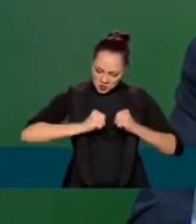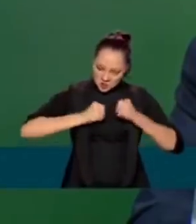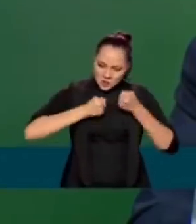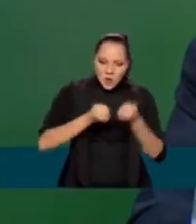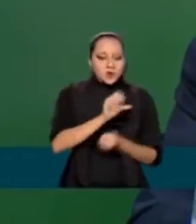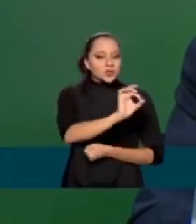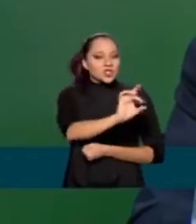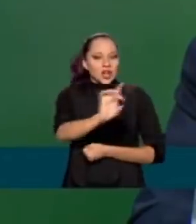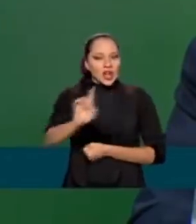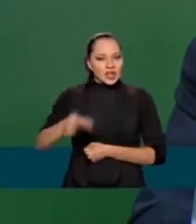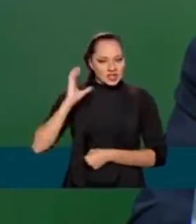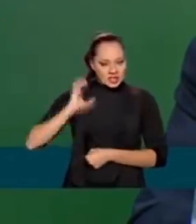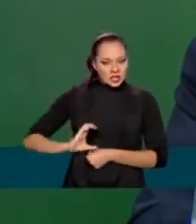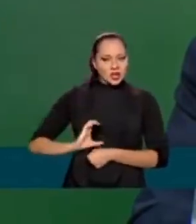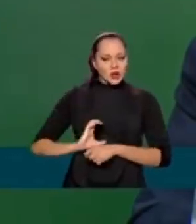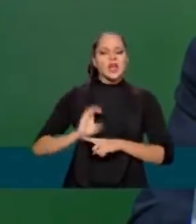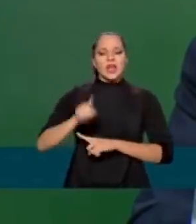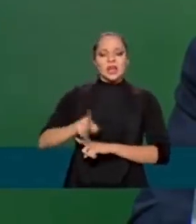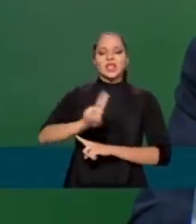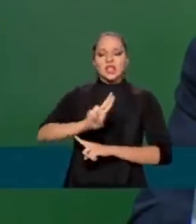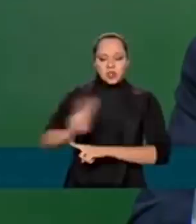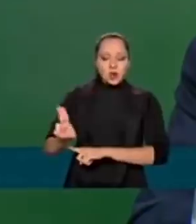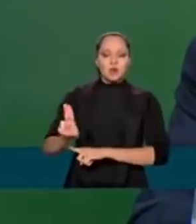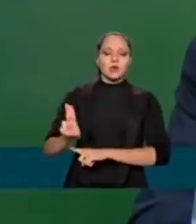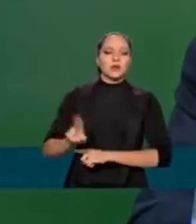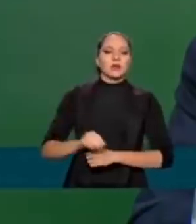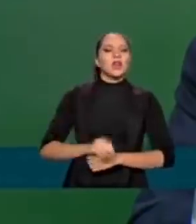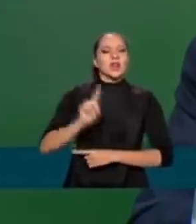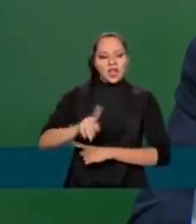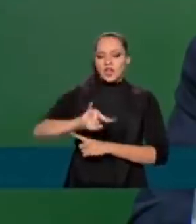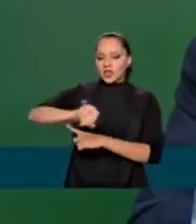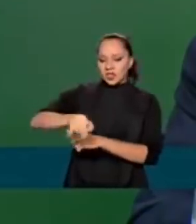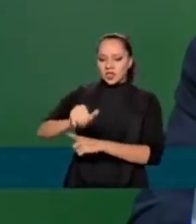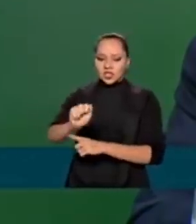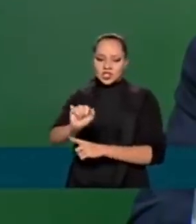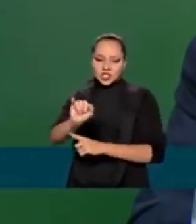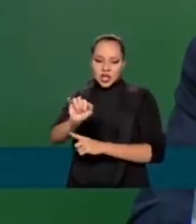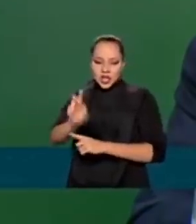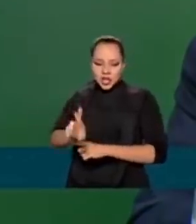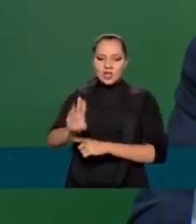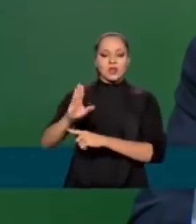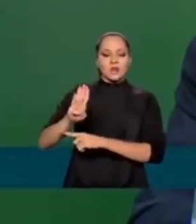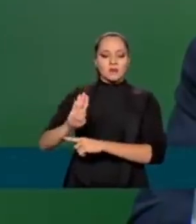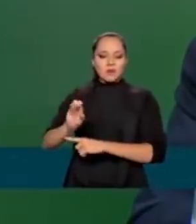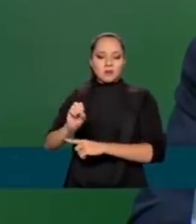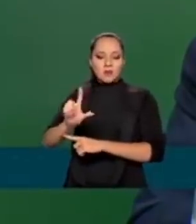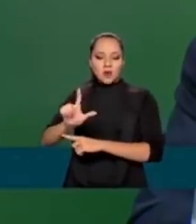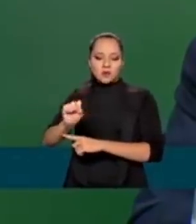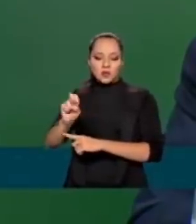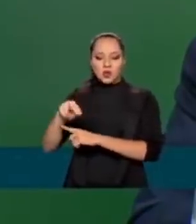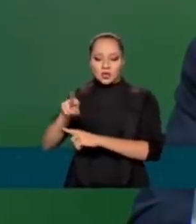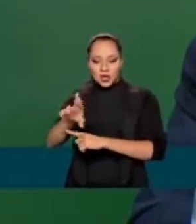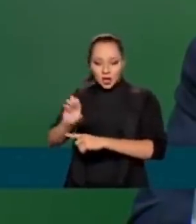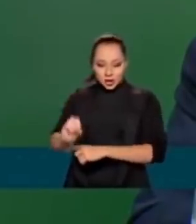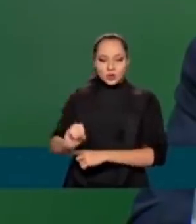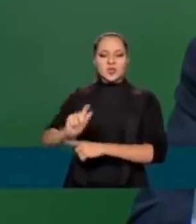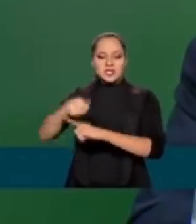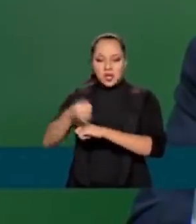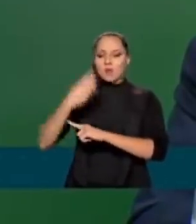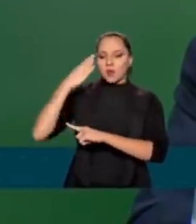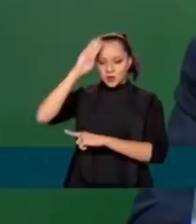cada cidadão, esse presidente tem nome e sobrenome: Jair Messias Bolsonaro. E não vai ser um qualquer